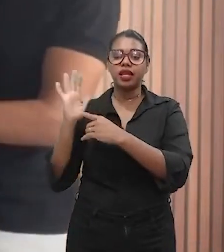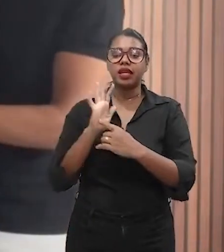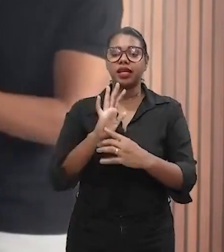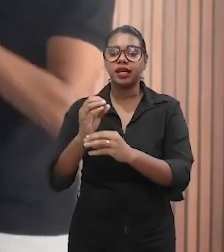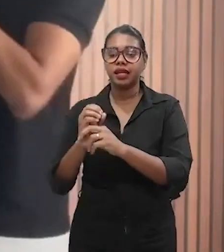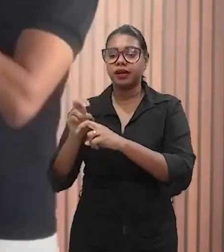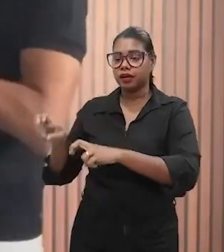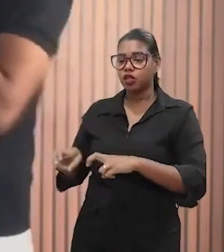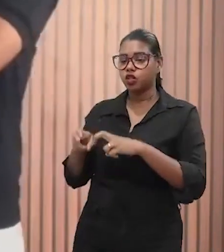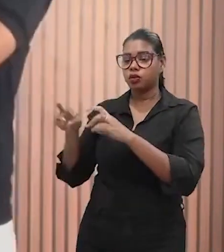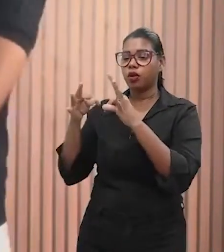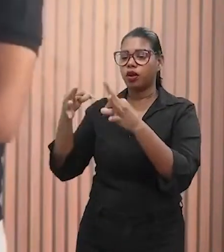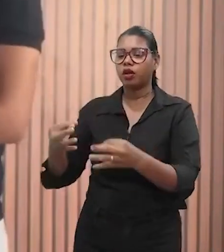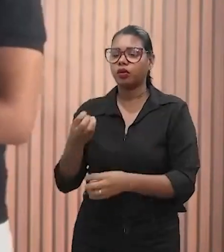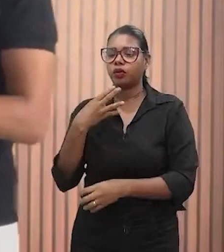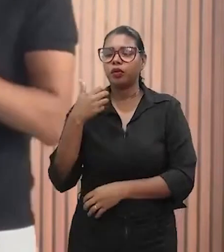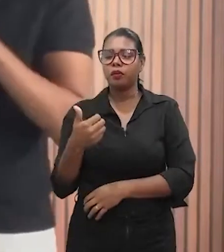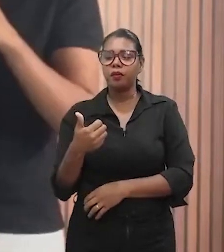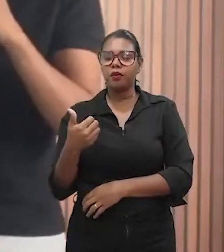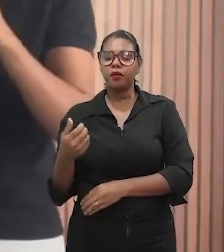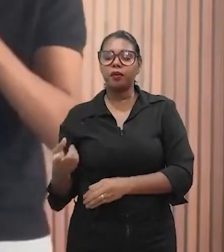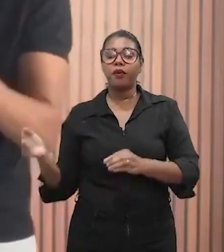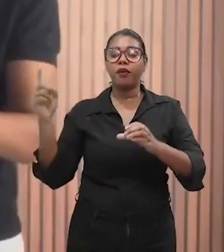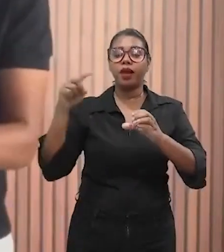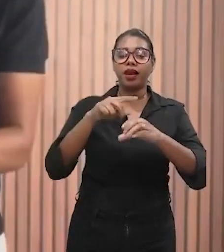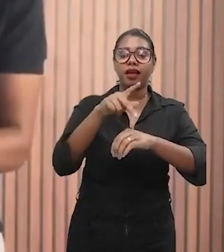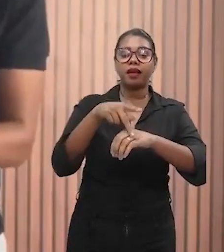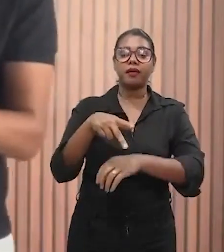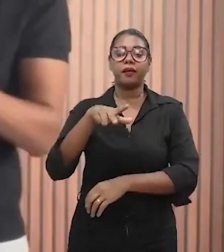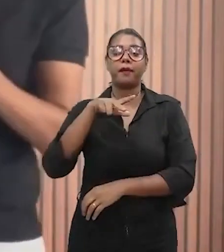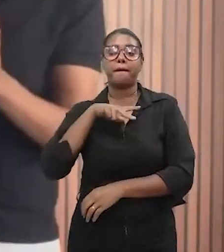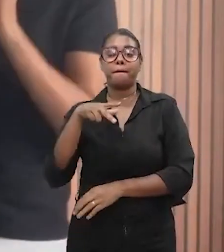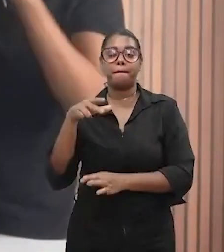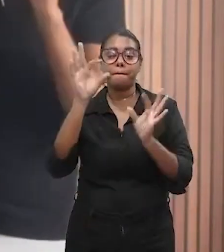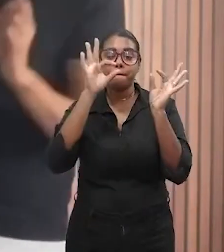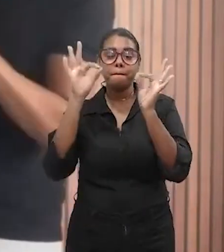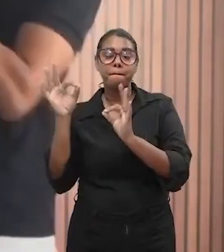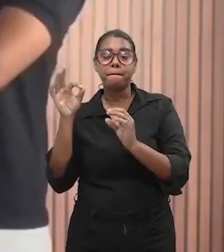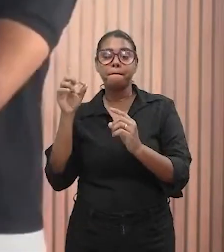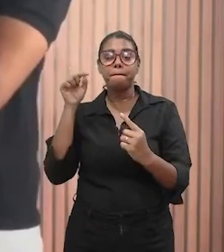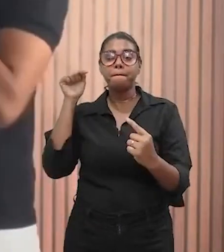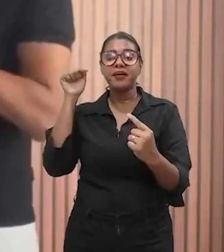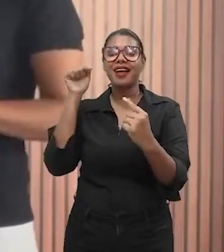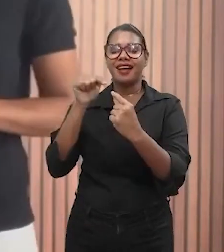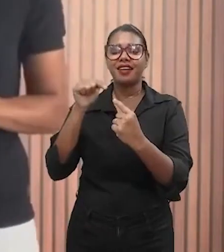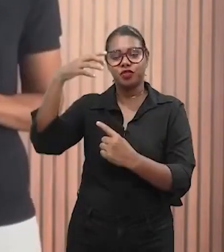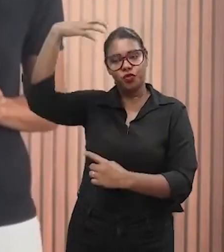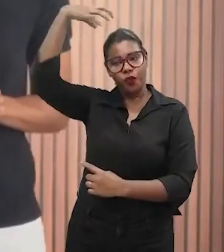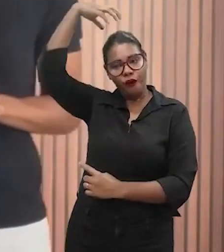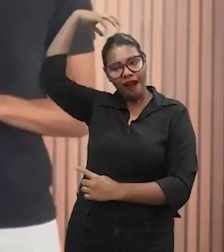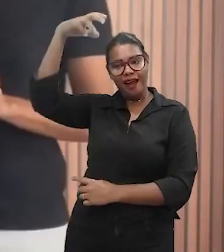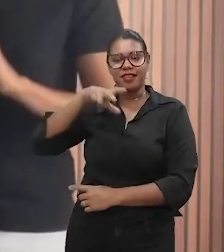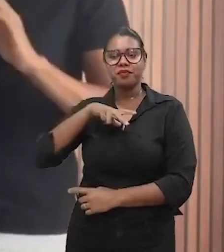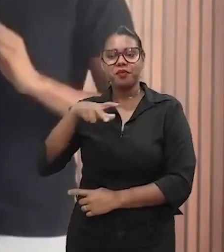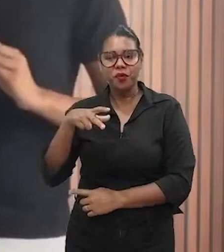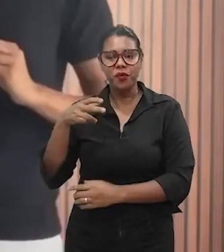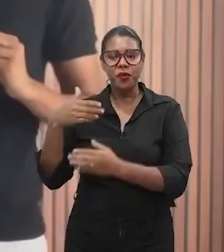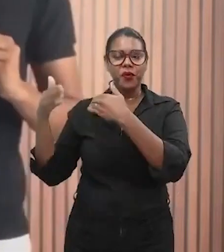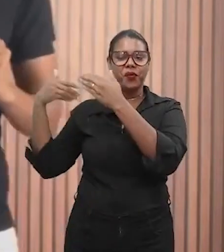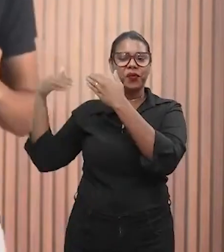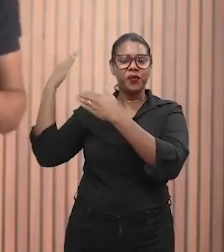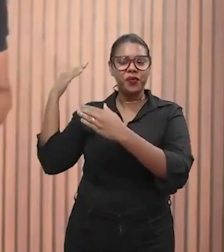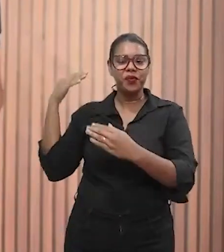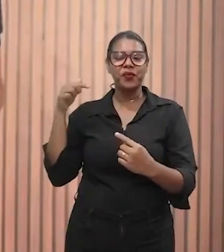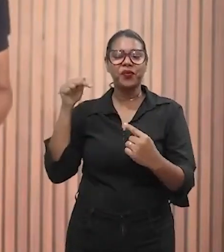exploração todinha para onde? Levar lá para Portugal, porque essa era a maior intenção que Duarte Coelho tinha, junto com o rei de Portugal naquela época.